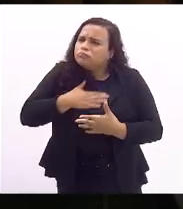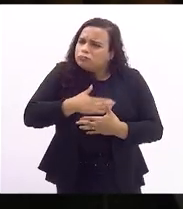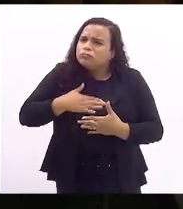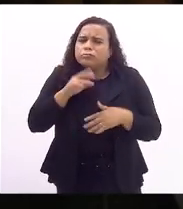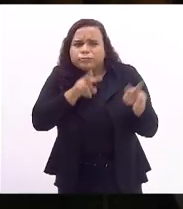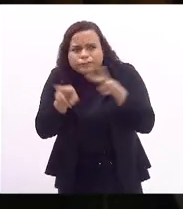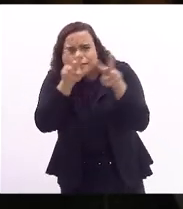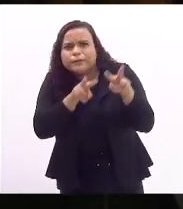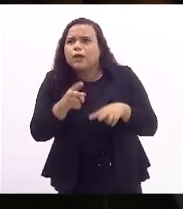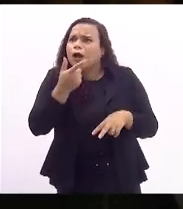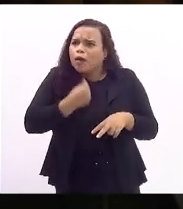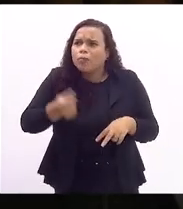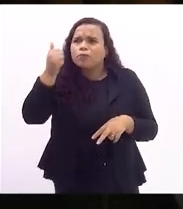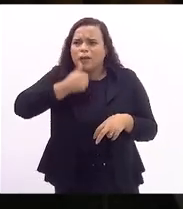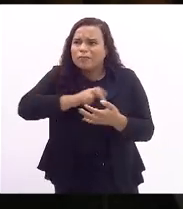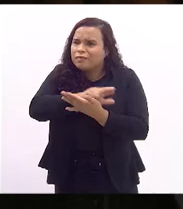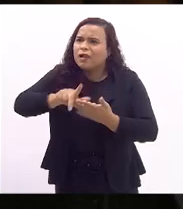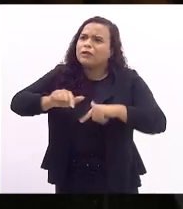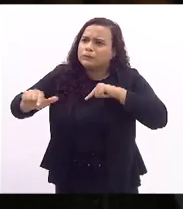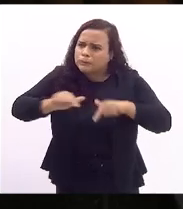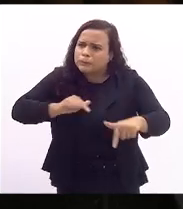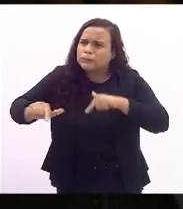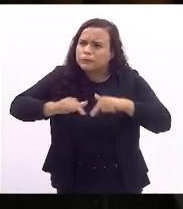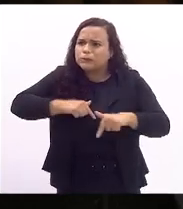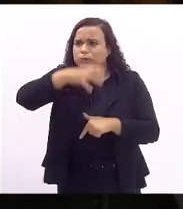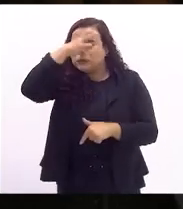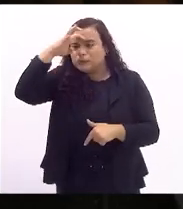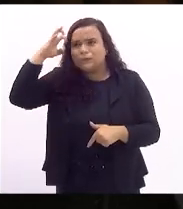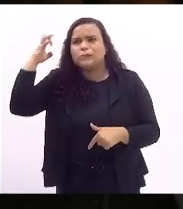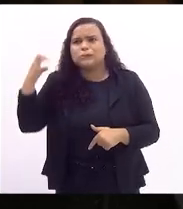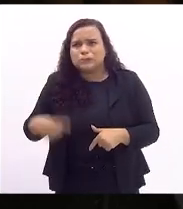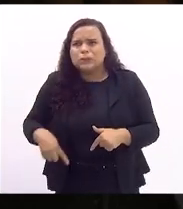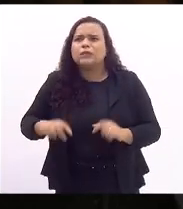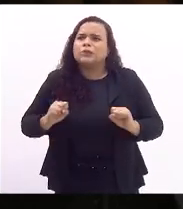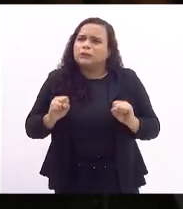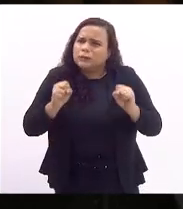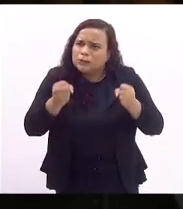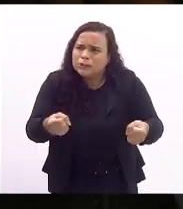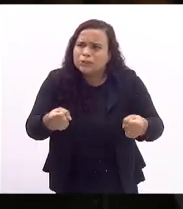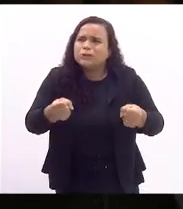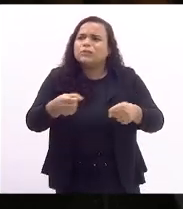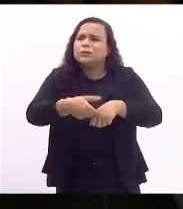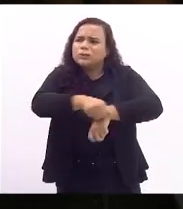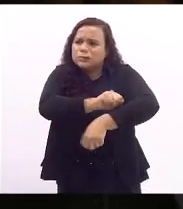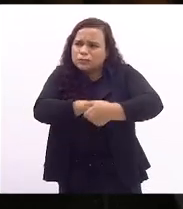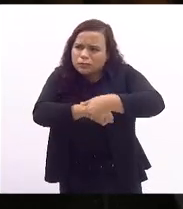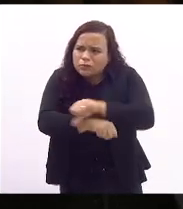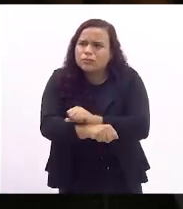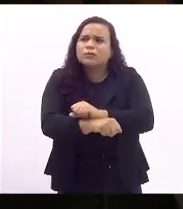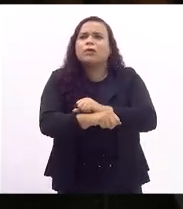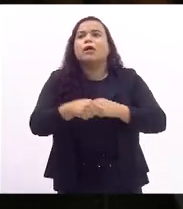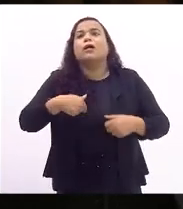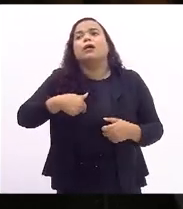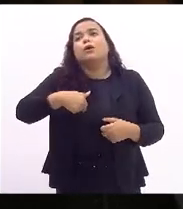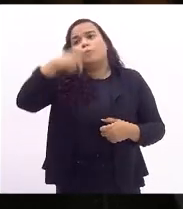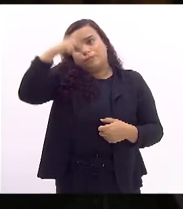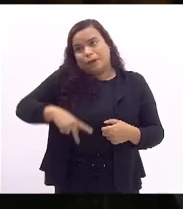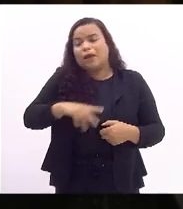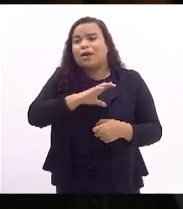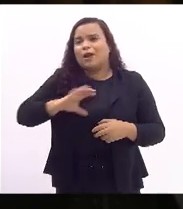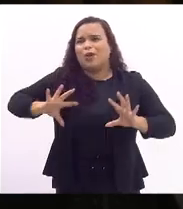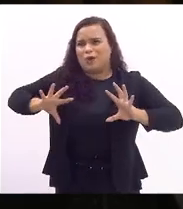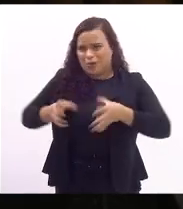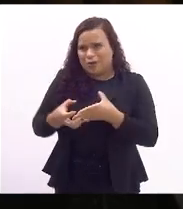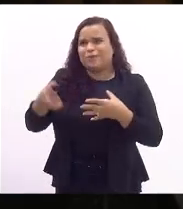de perto tantos homens e mulheres que realmente atuam trabalham e como presidente da com o